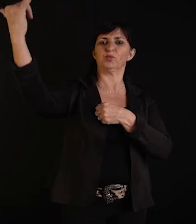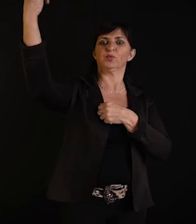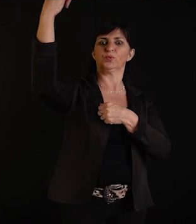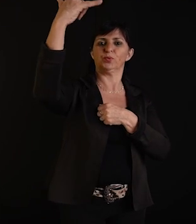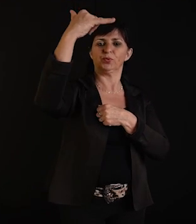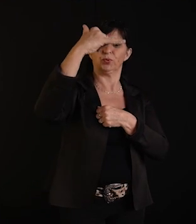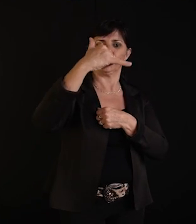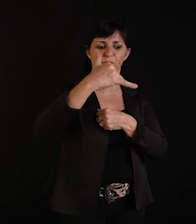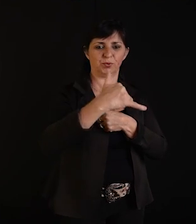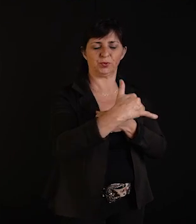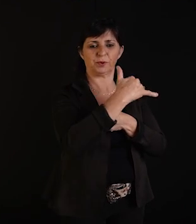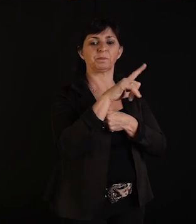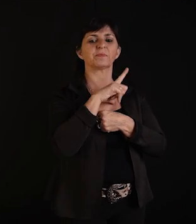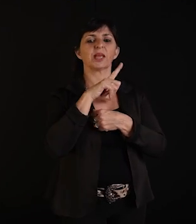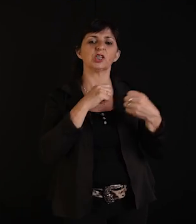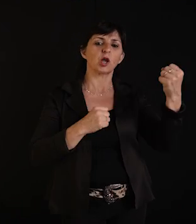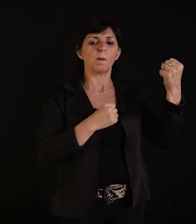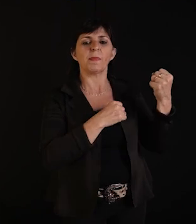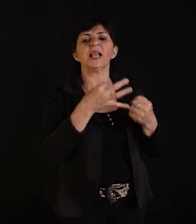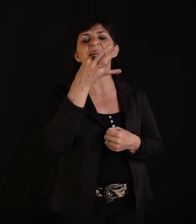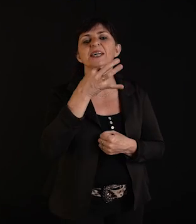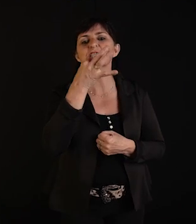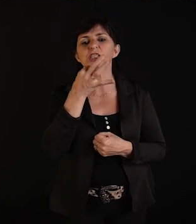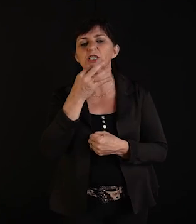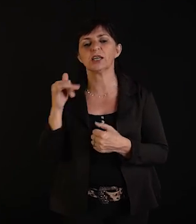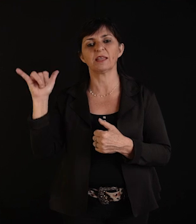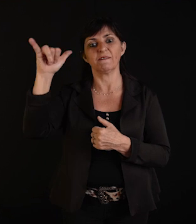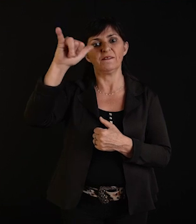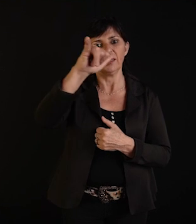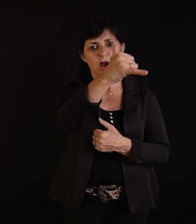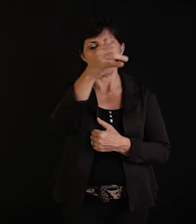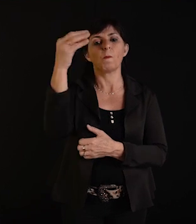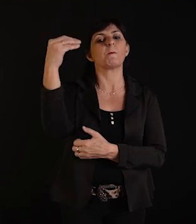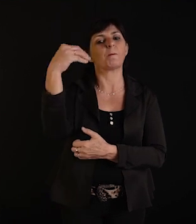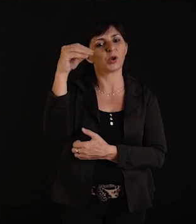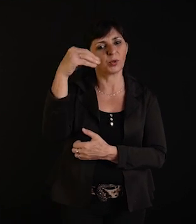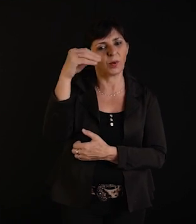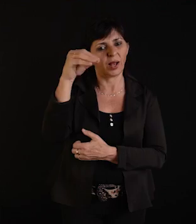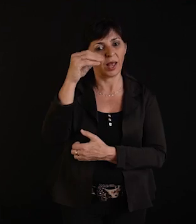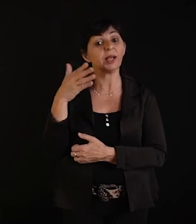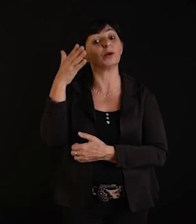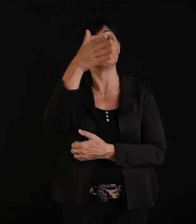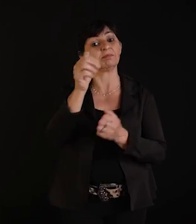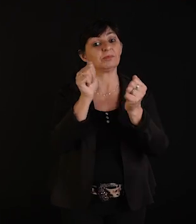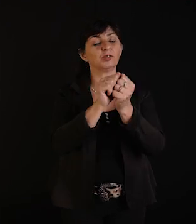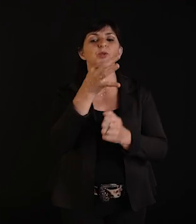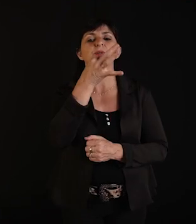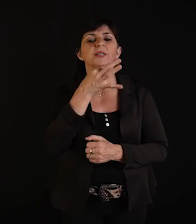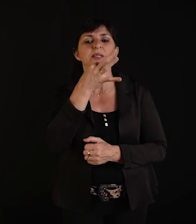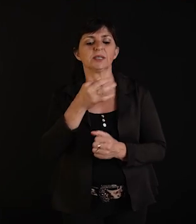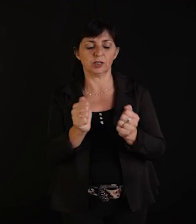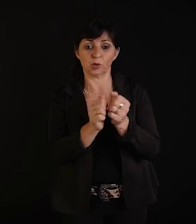Nós tínhamos um baile em Caxias do Sul. Eles foram de avião até Porto Alegre. Eu fui com o Wilson até Caxias do Sul e o pessoal da equipe